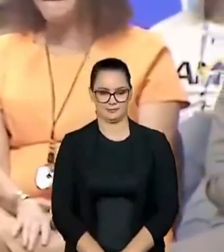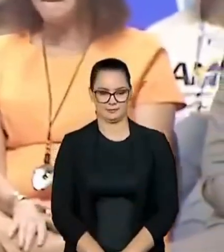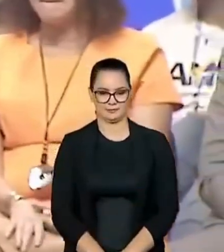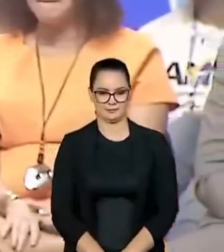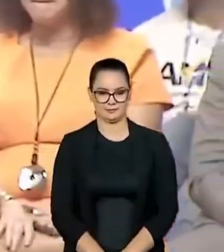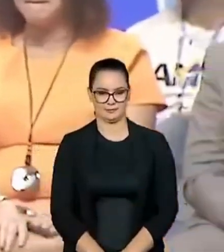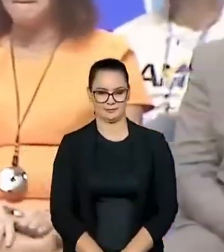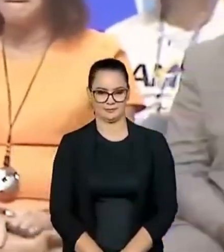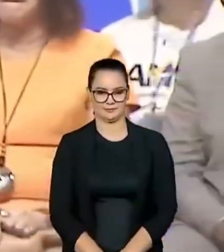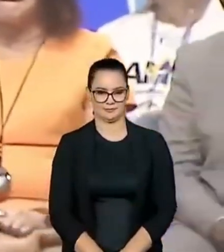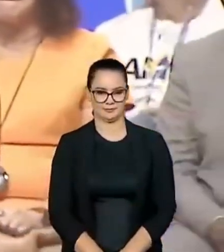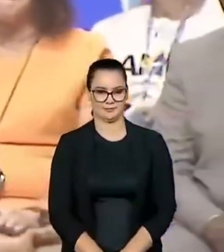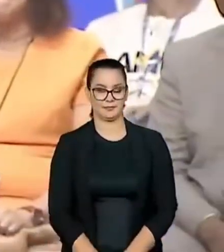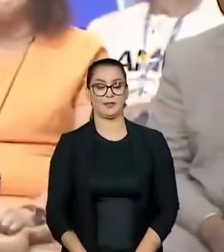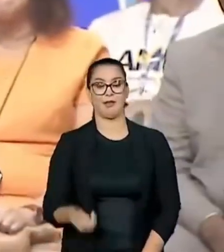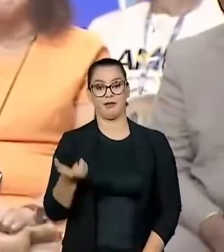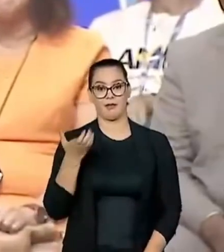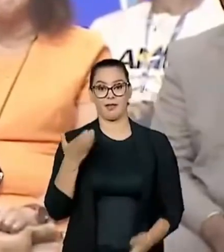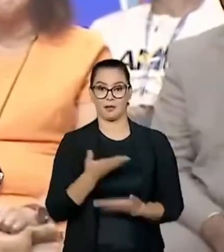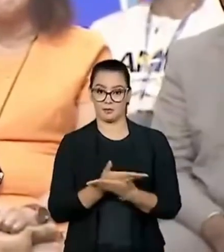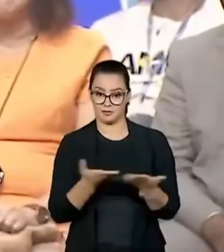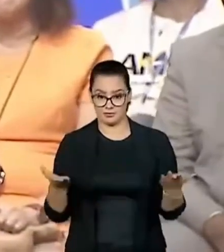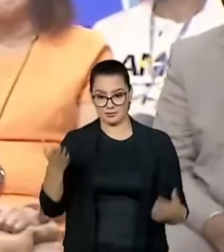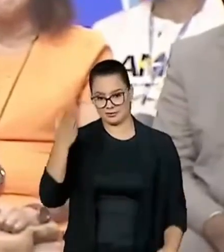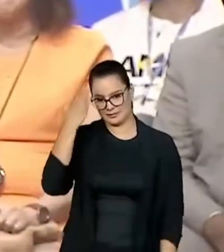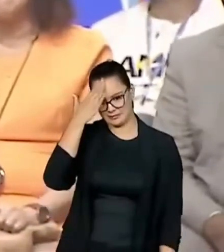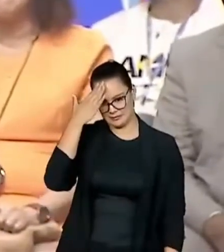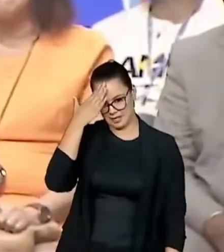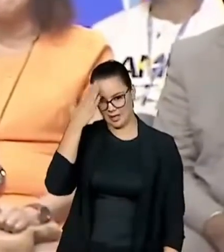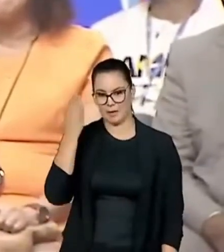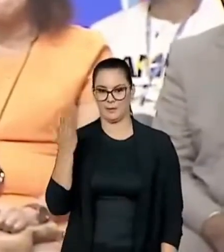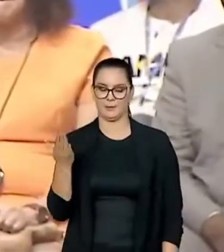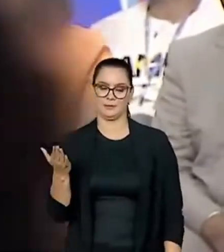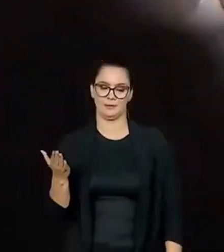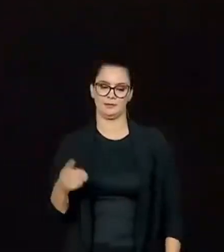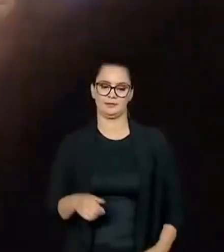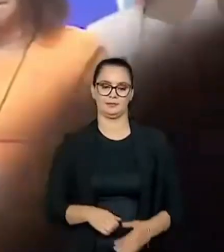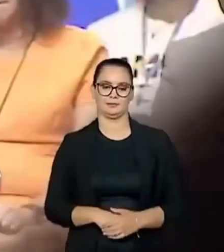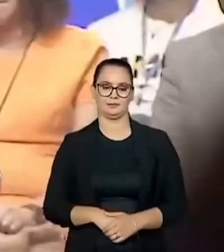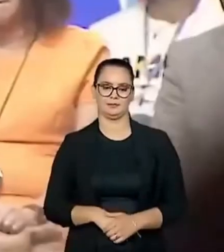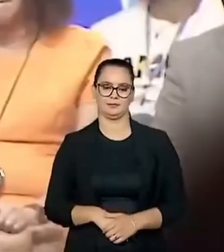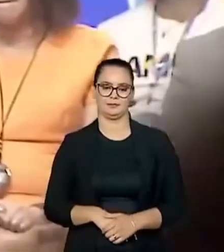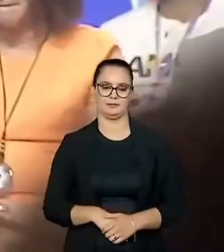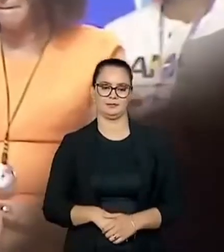Eu quero que vocês saibam disso, porque